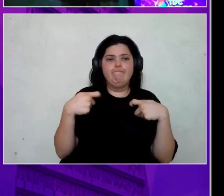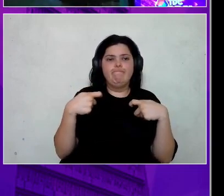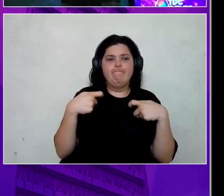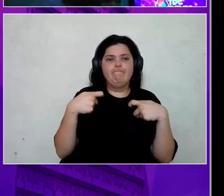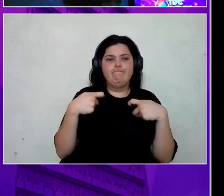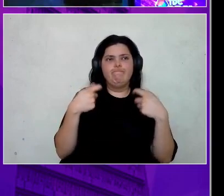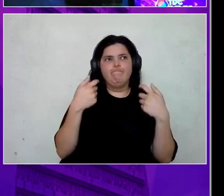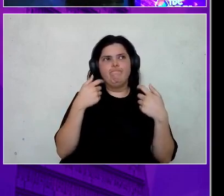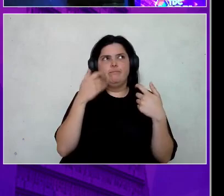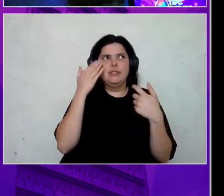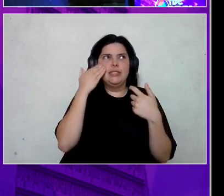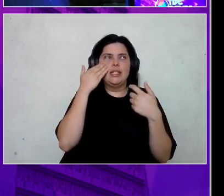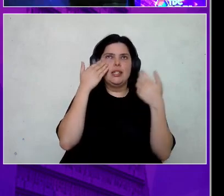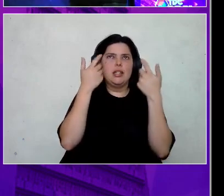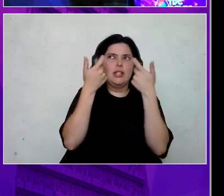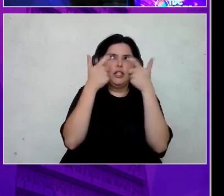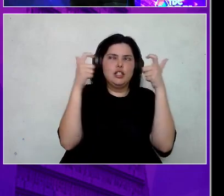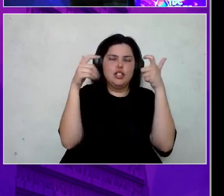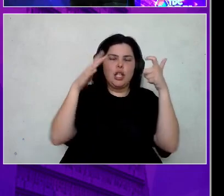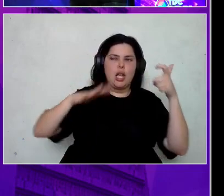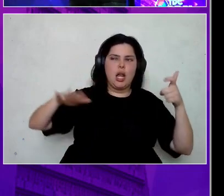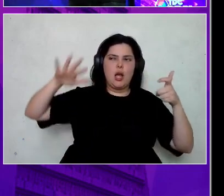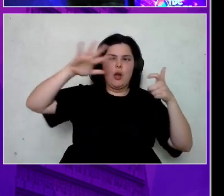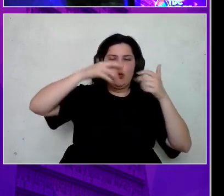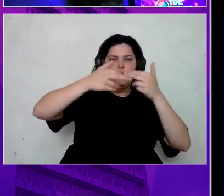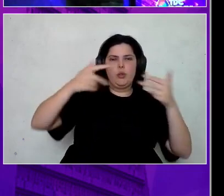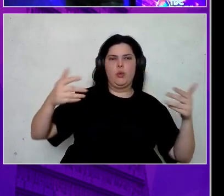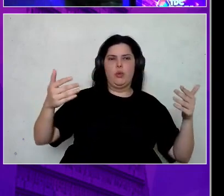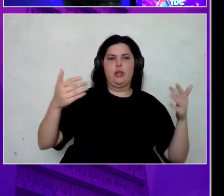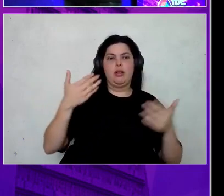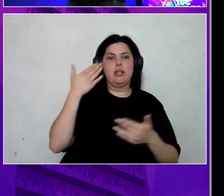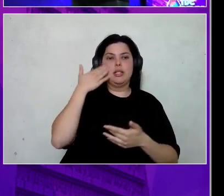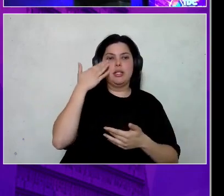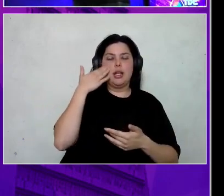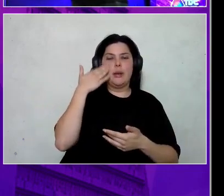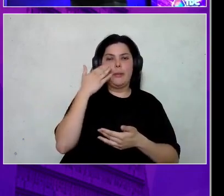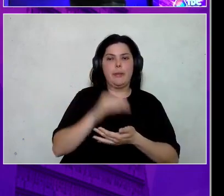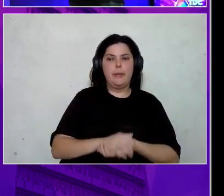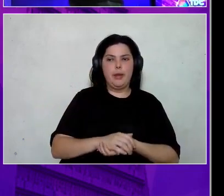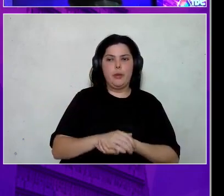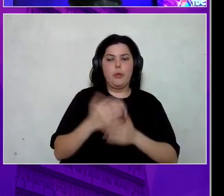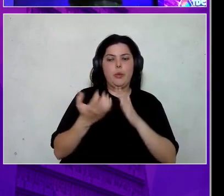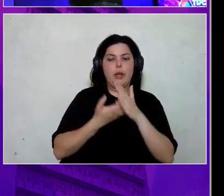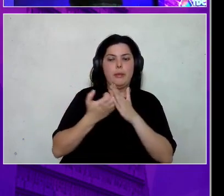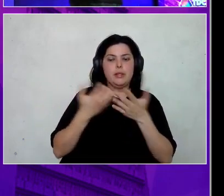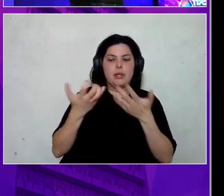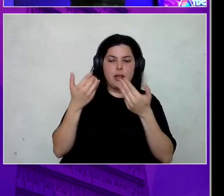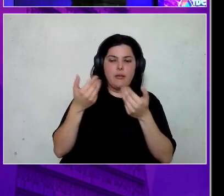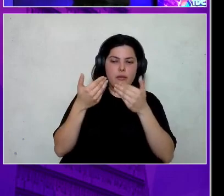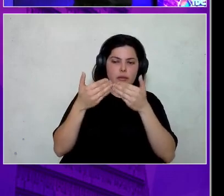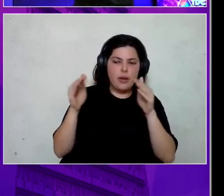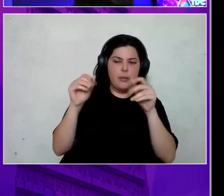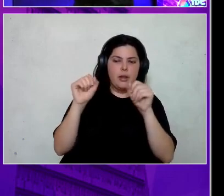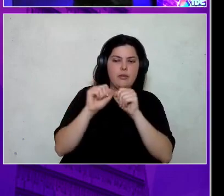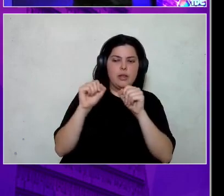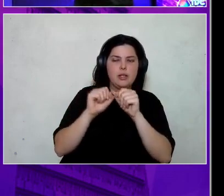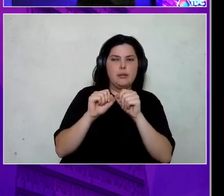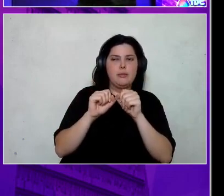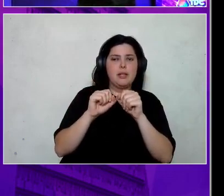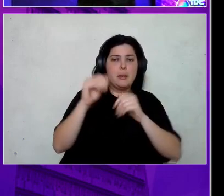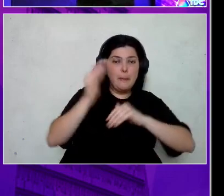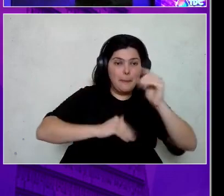das coisas, uma ideia de saber o que é que as empresas estão lançando, mas você realmente não vai meter a mão na massa, você não